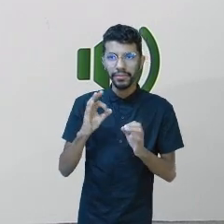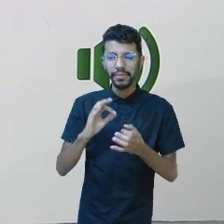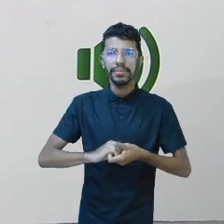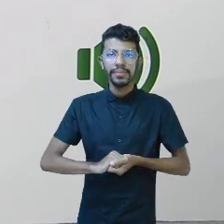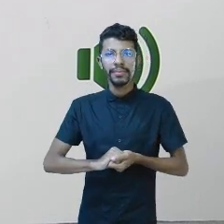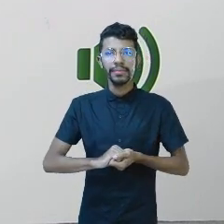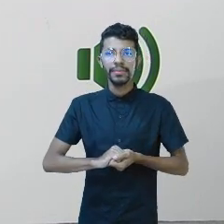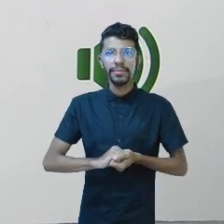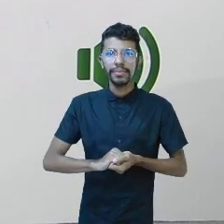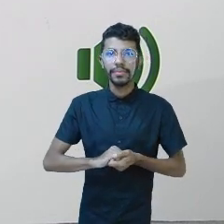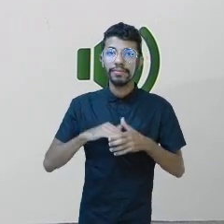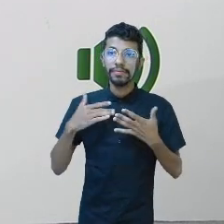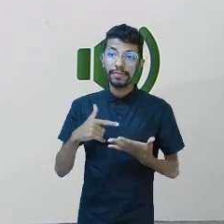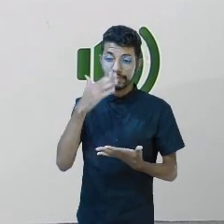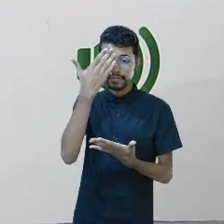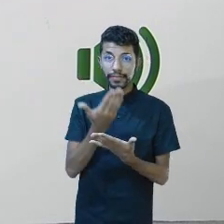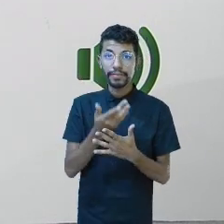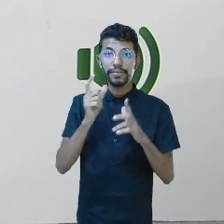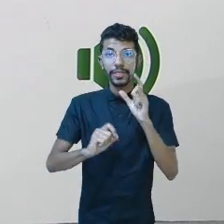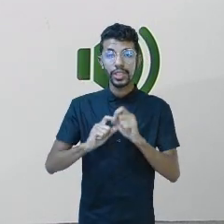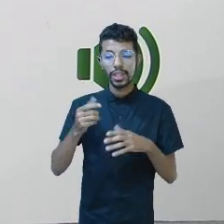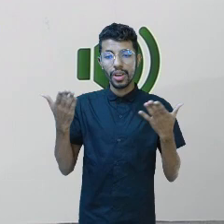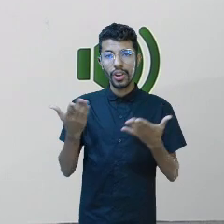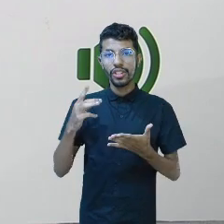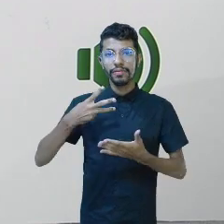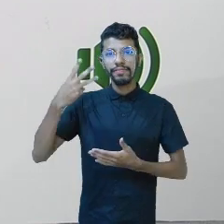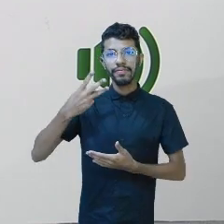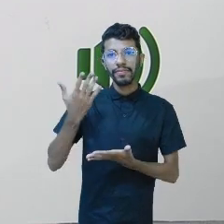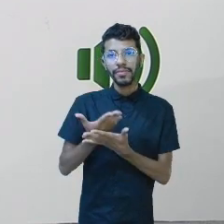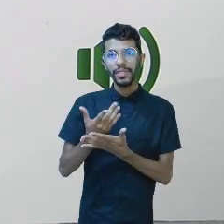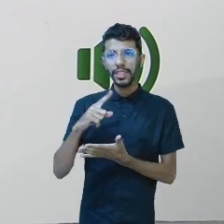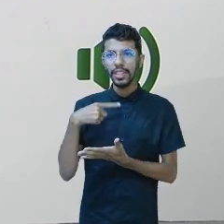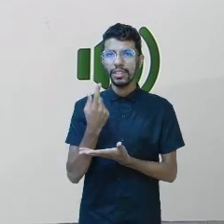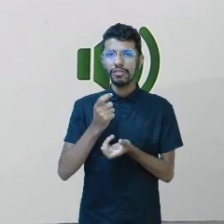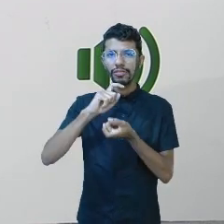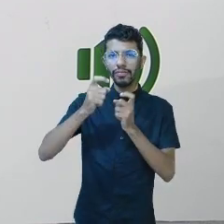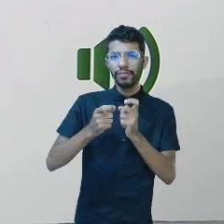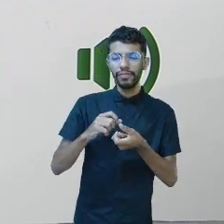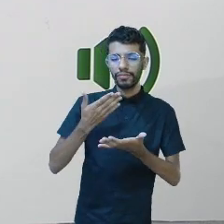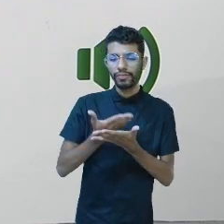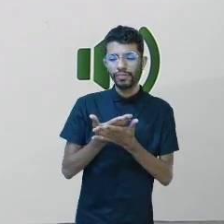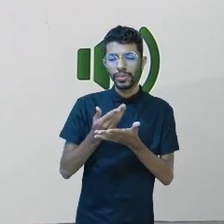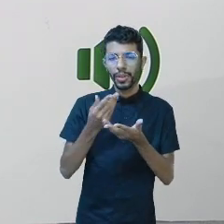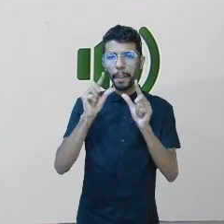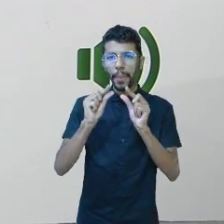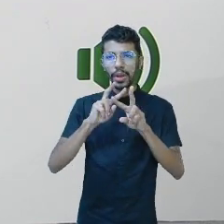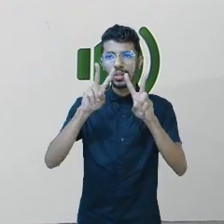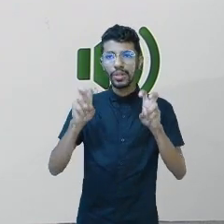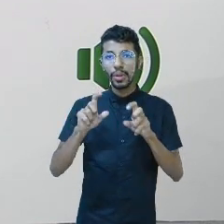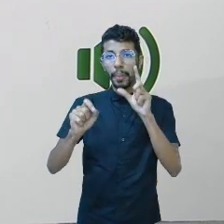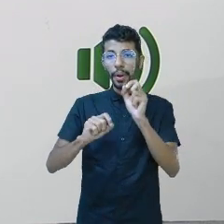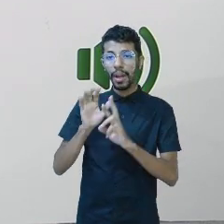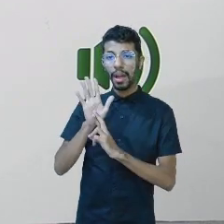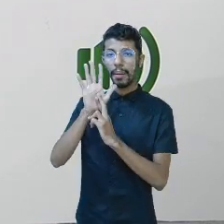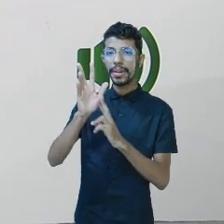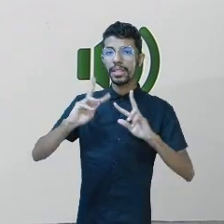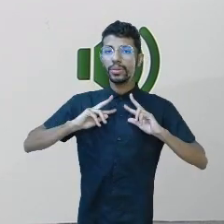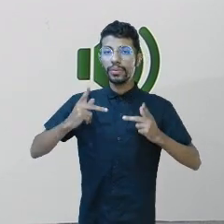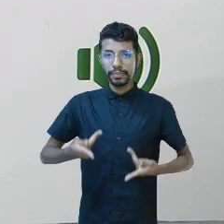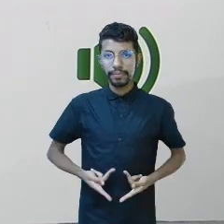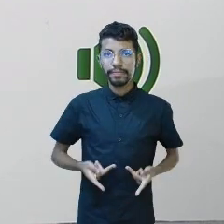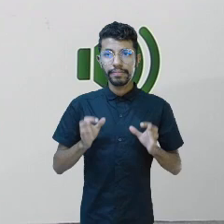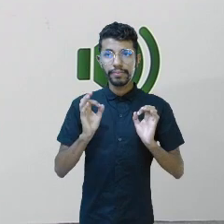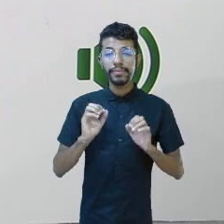anteriores, né? Eu acredito que hoje é a terceira aula que nós falamos um pouco a respeito dessa representação da figura humana, e é um